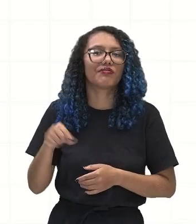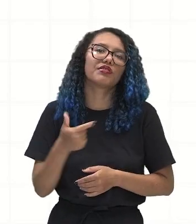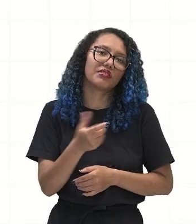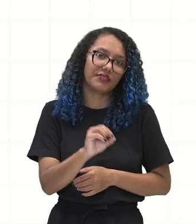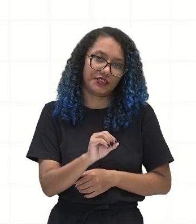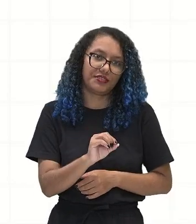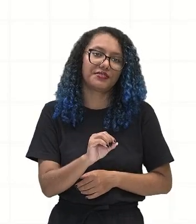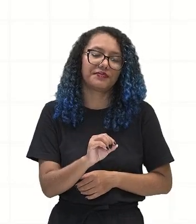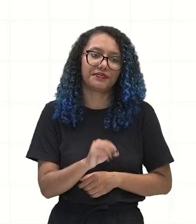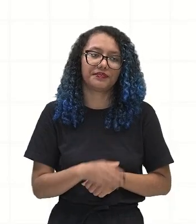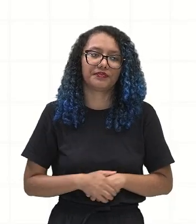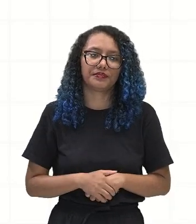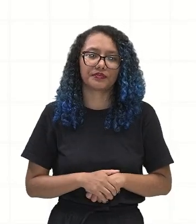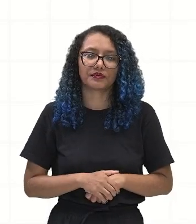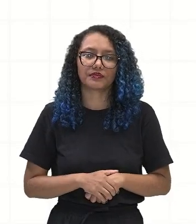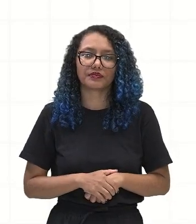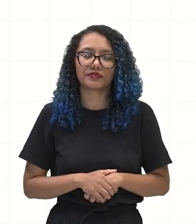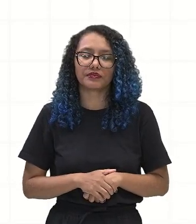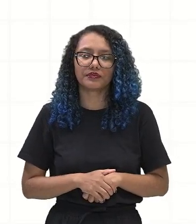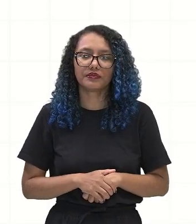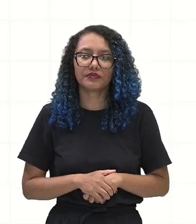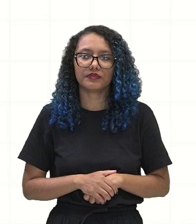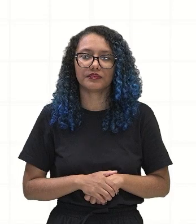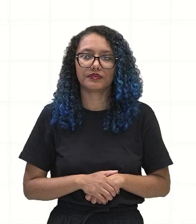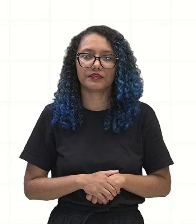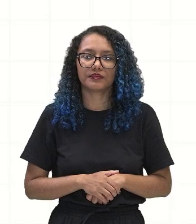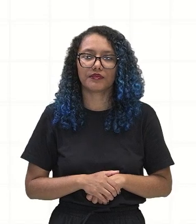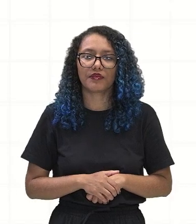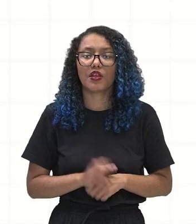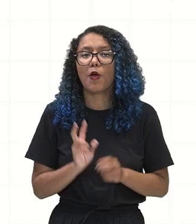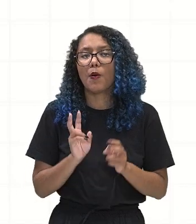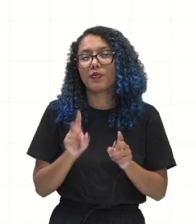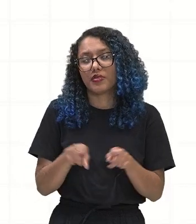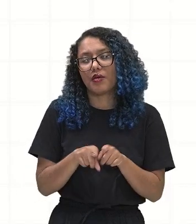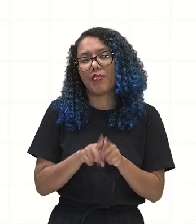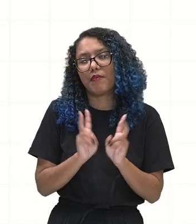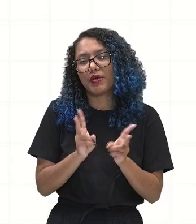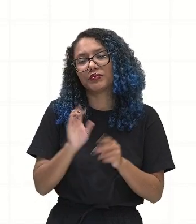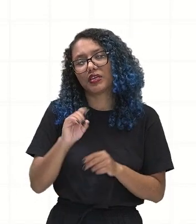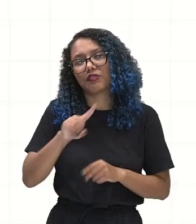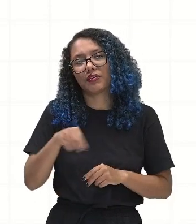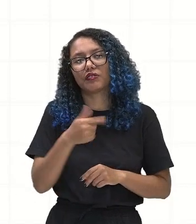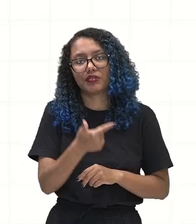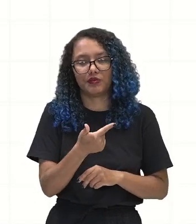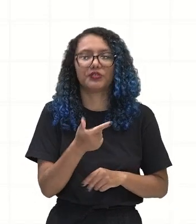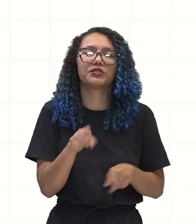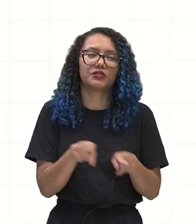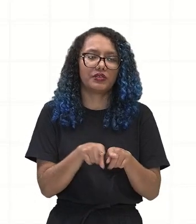0,20, tá? Mesmo que 0,2. Muito bem.